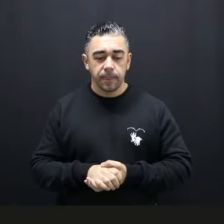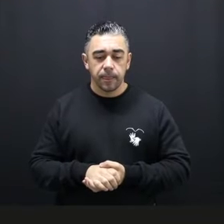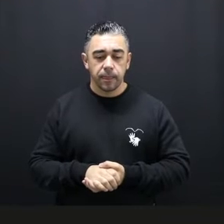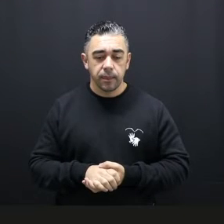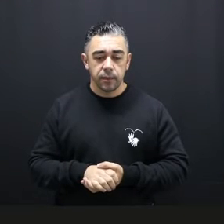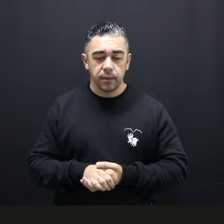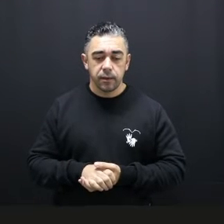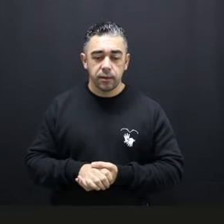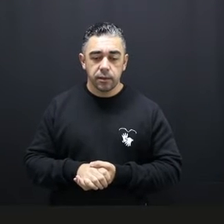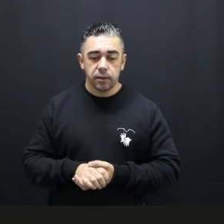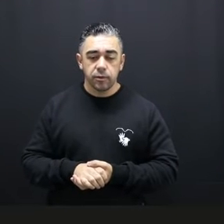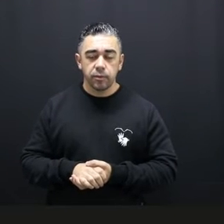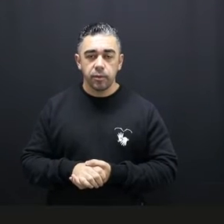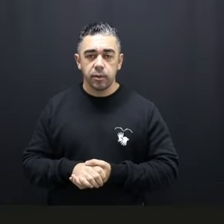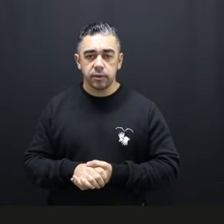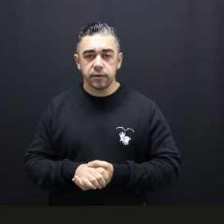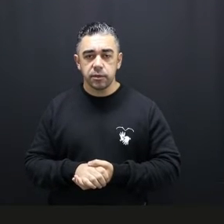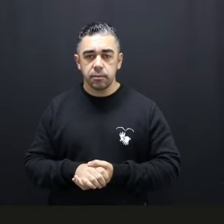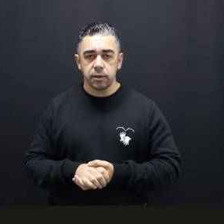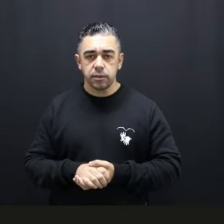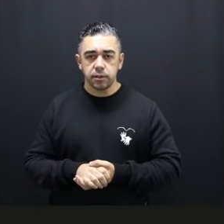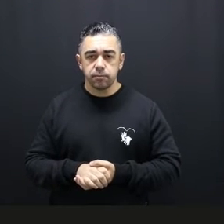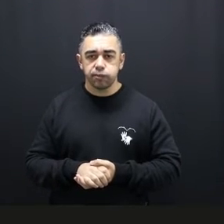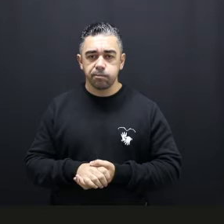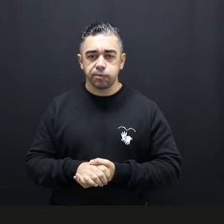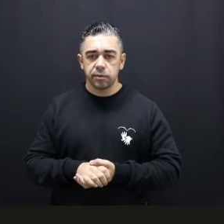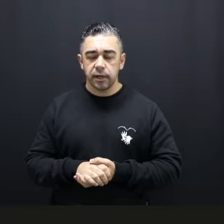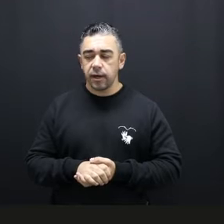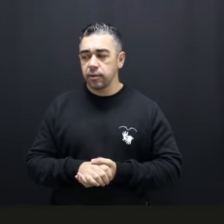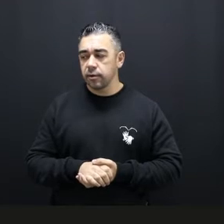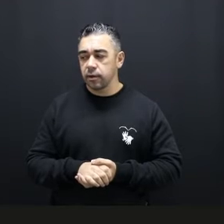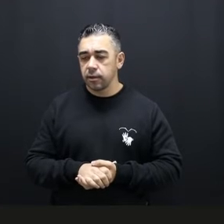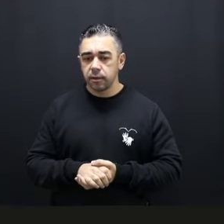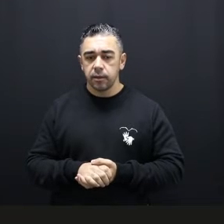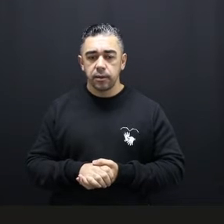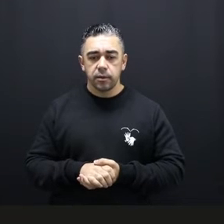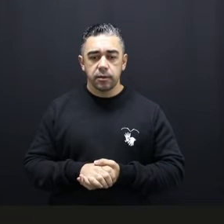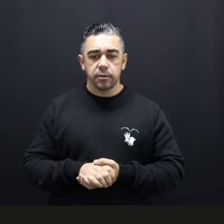E aí E aí